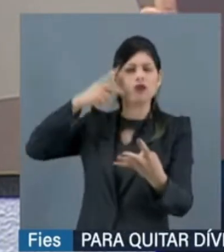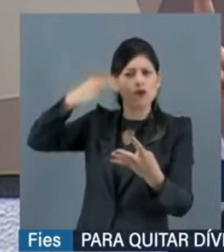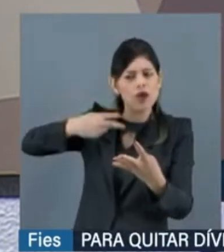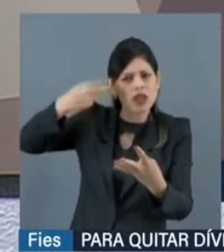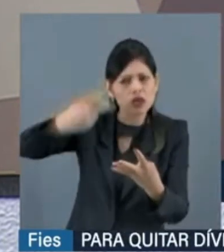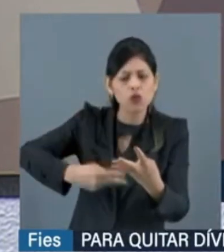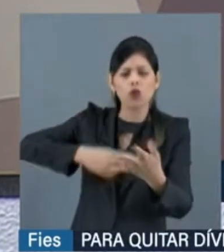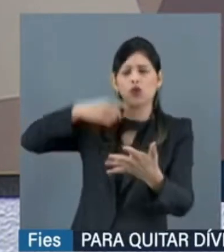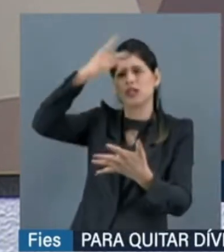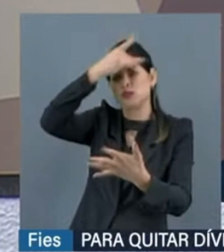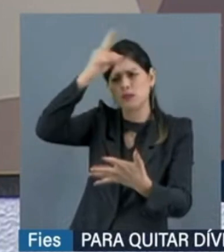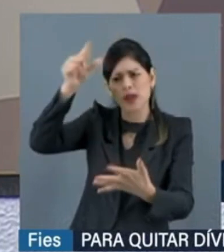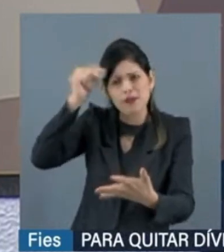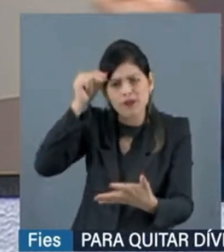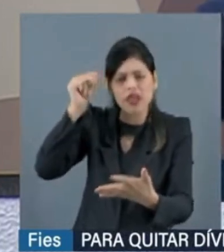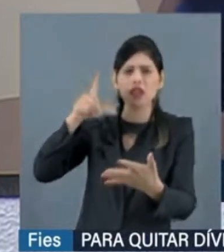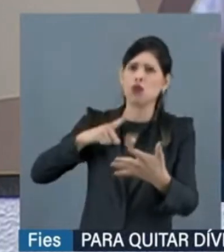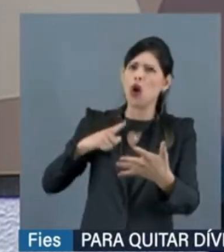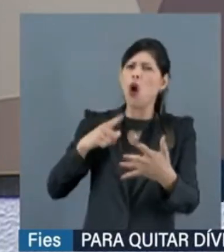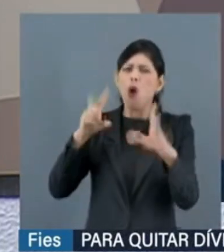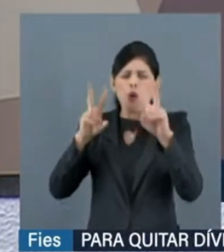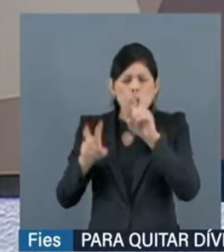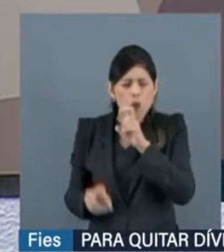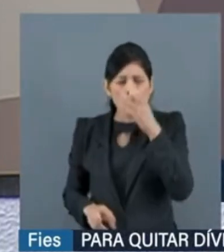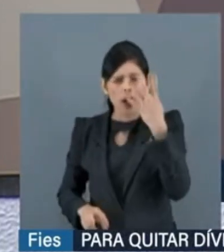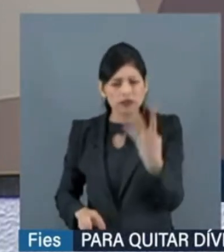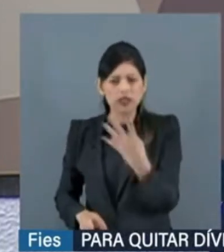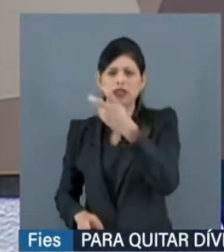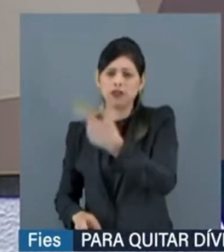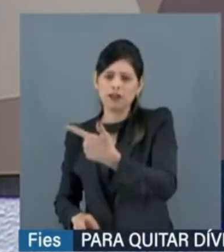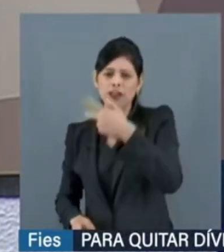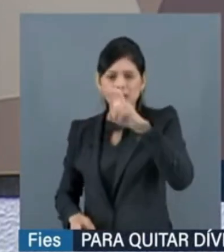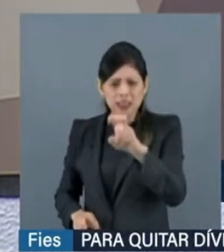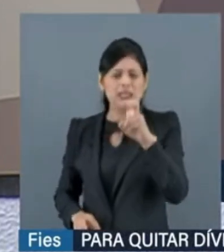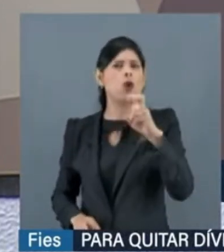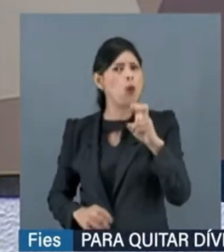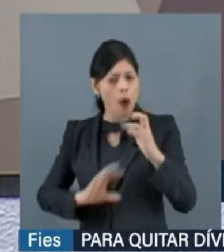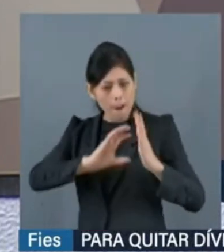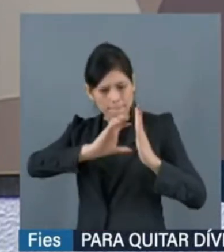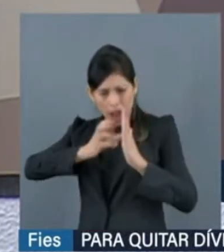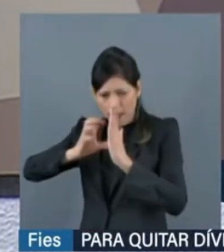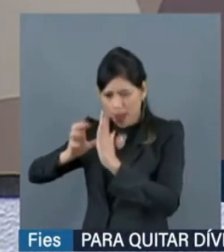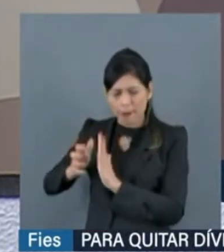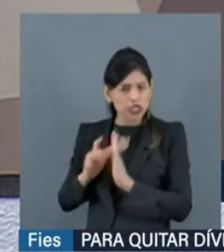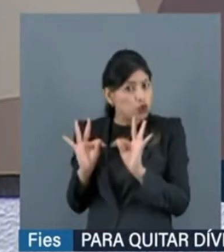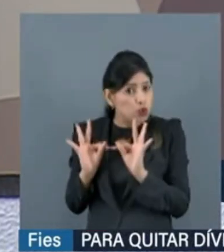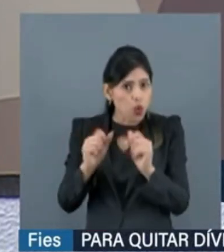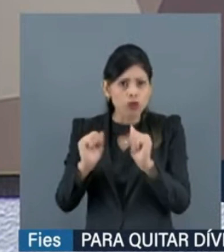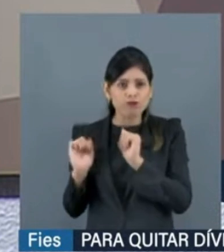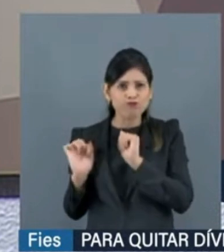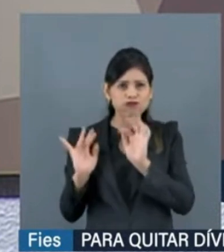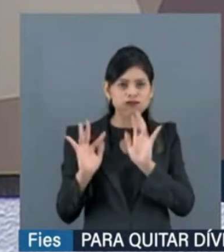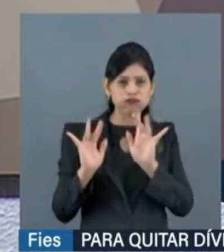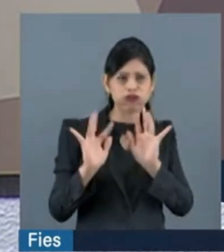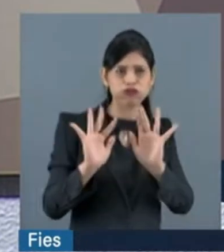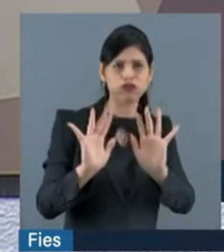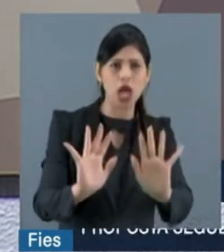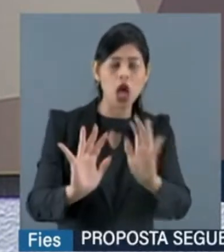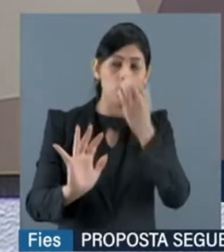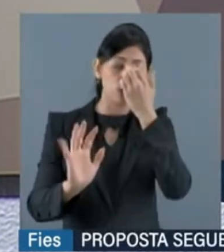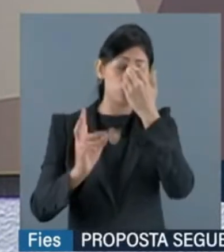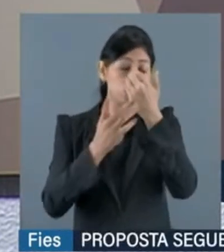425 audiências com os políticos de todos os partidos. E ninguém foi mal recebido,